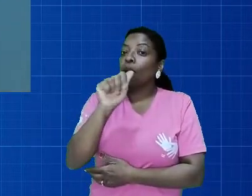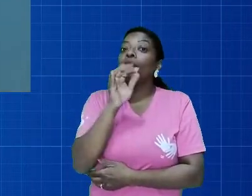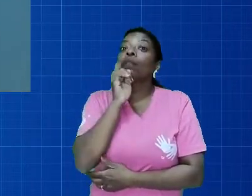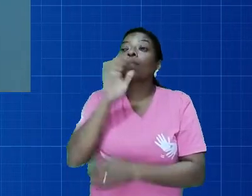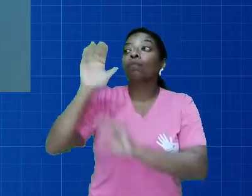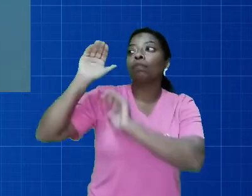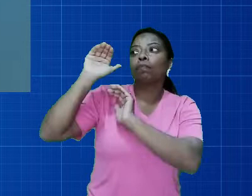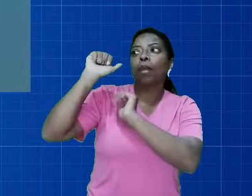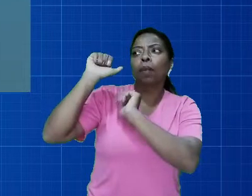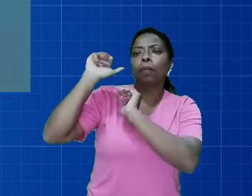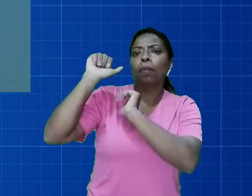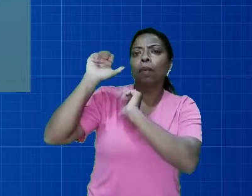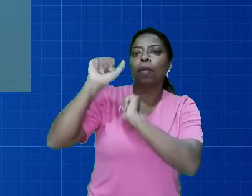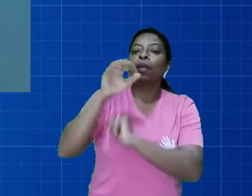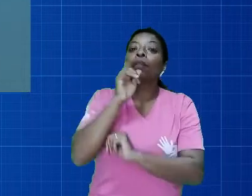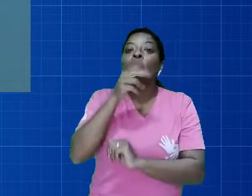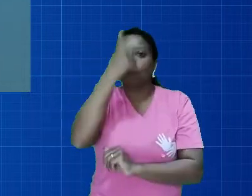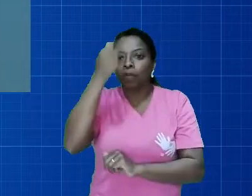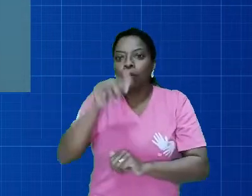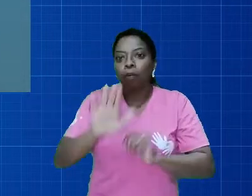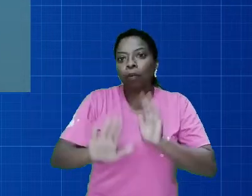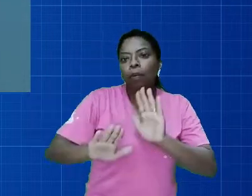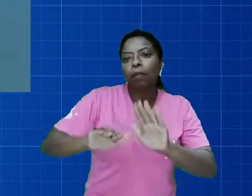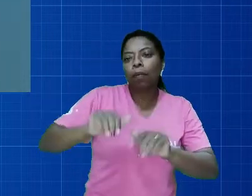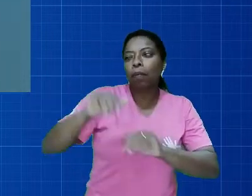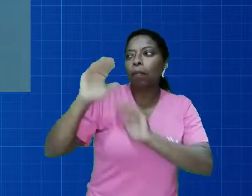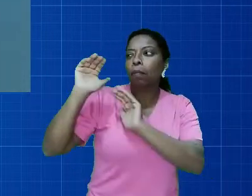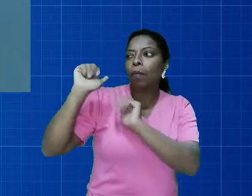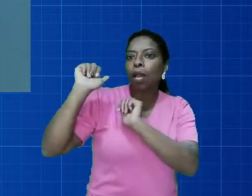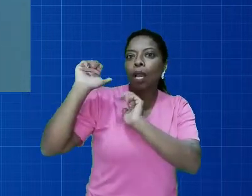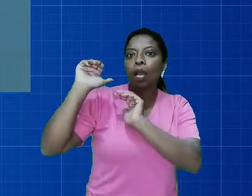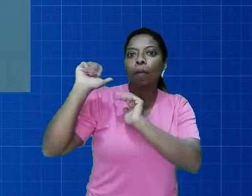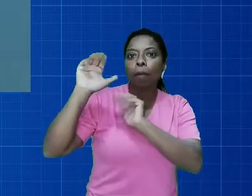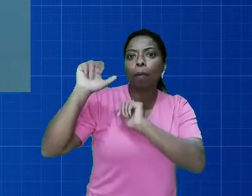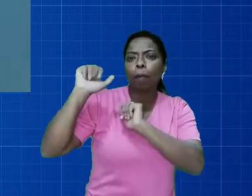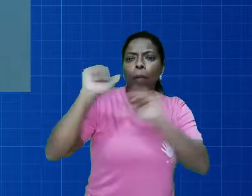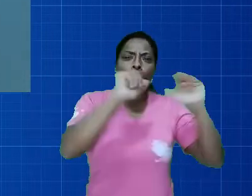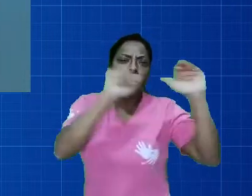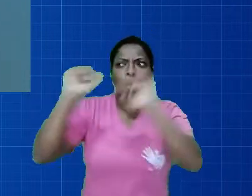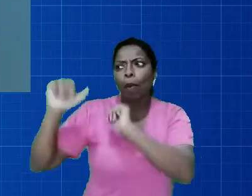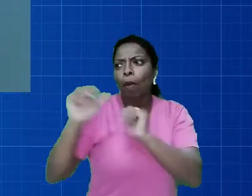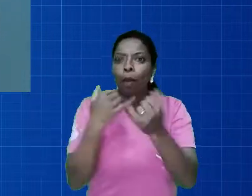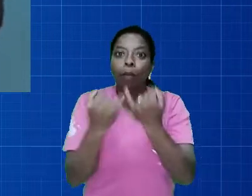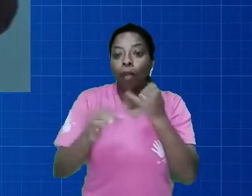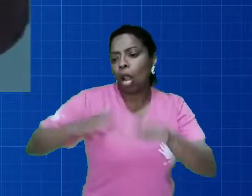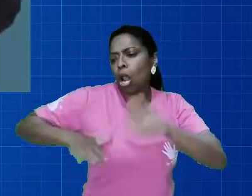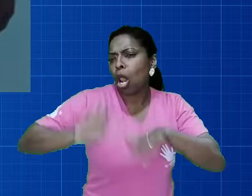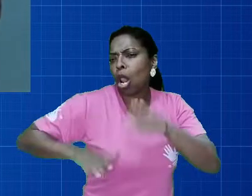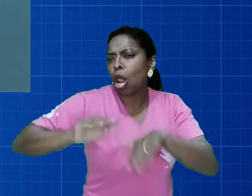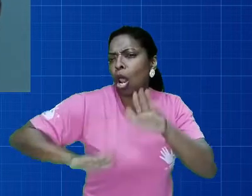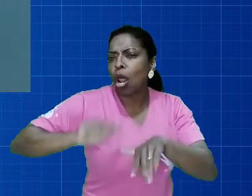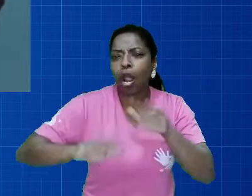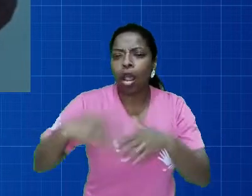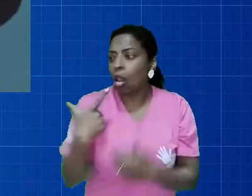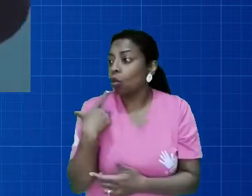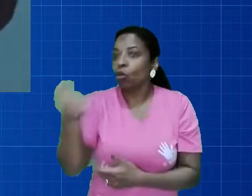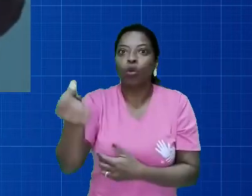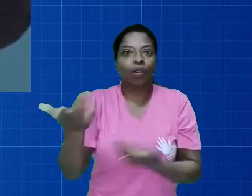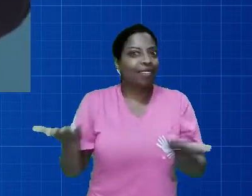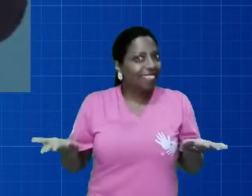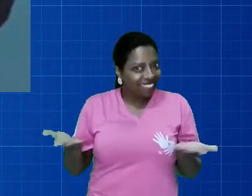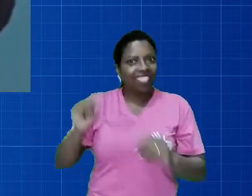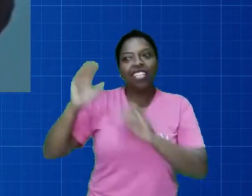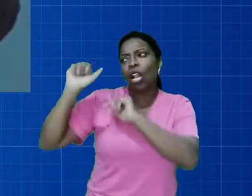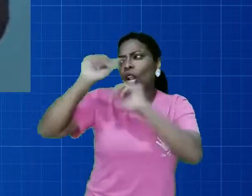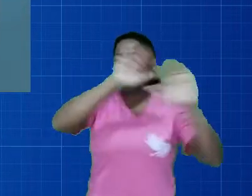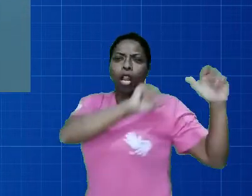que está caminhando, de repente, essa pessoa começa a andar mais rápido.